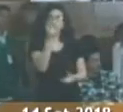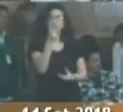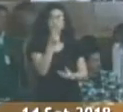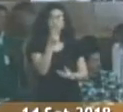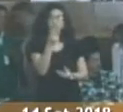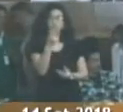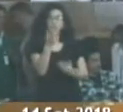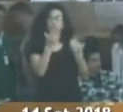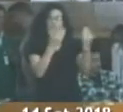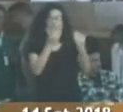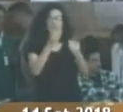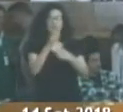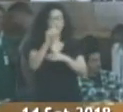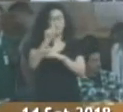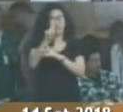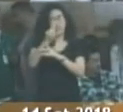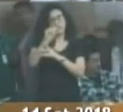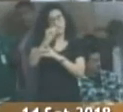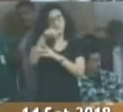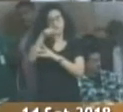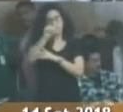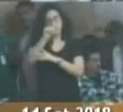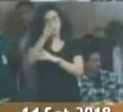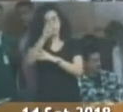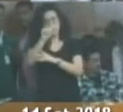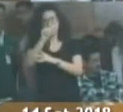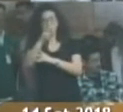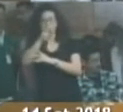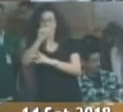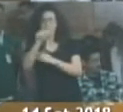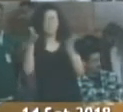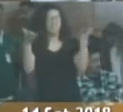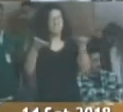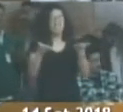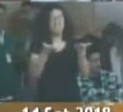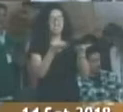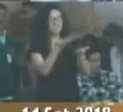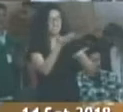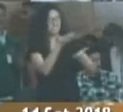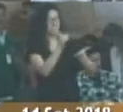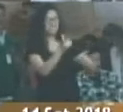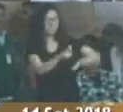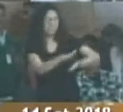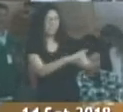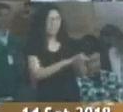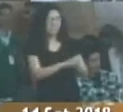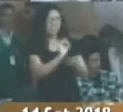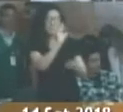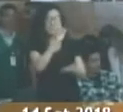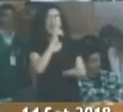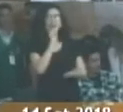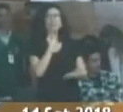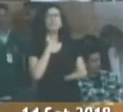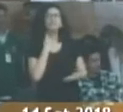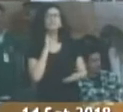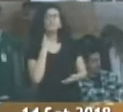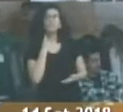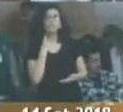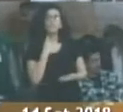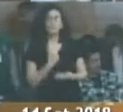Baía da Guanabara, que hoje não vale nada, é só esgoto, esgoto, esgoto. E